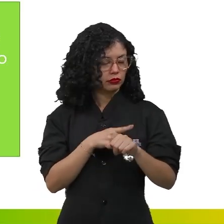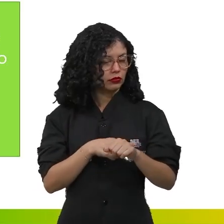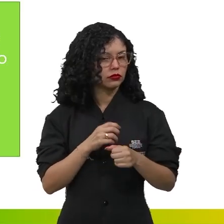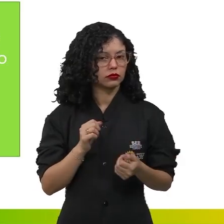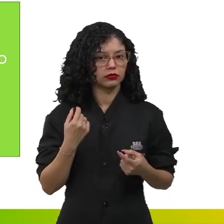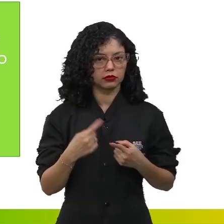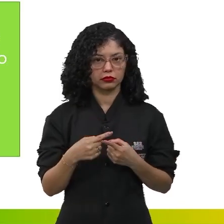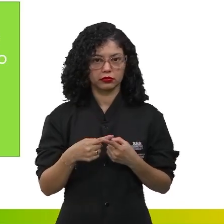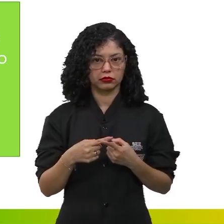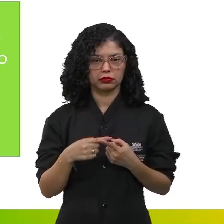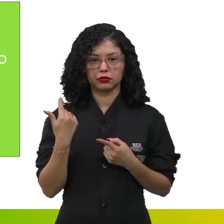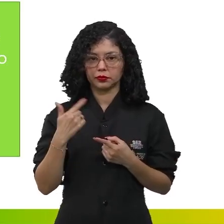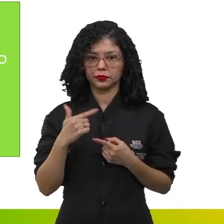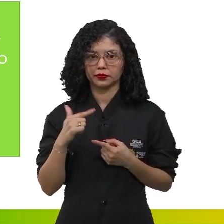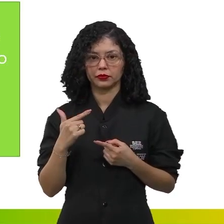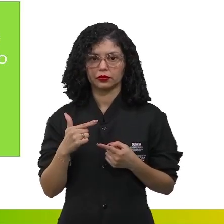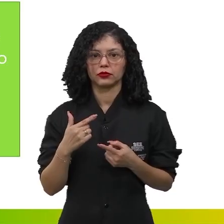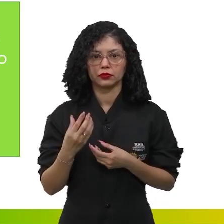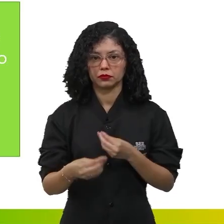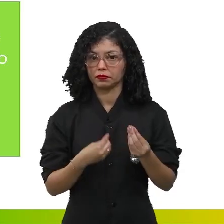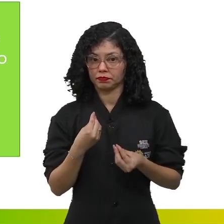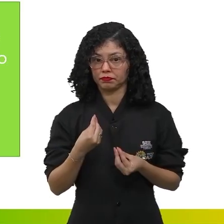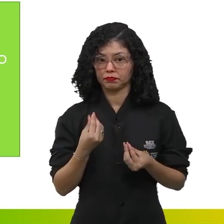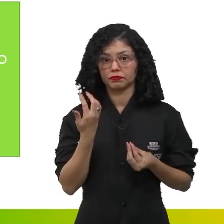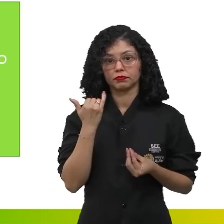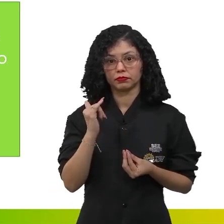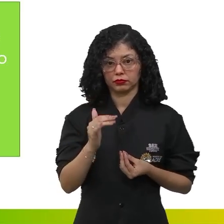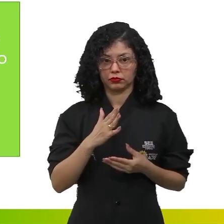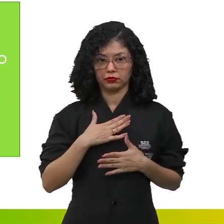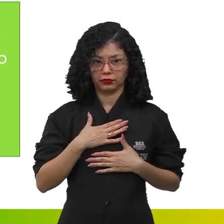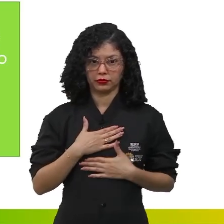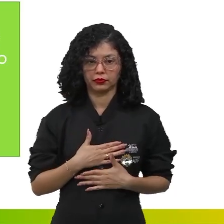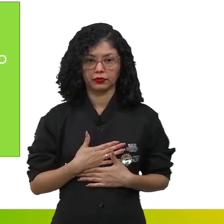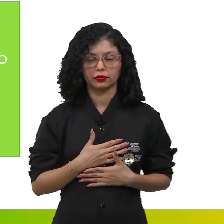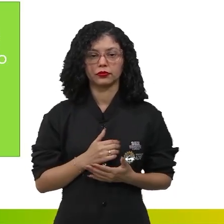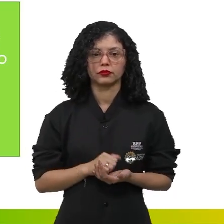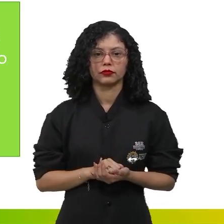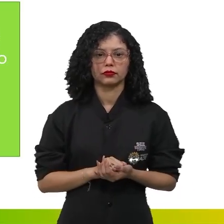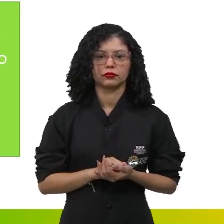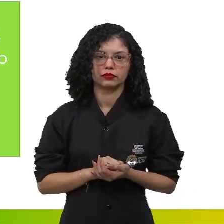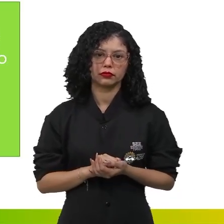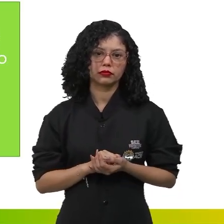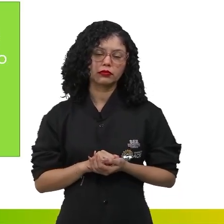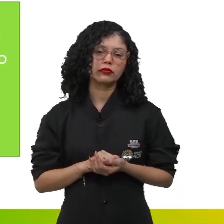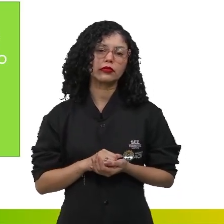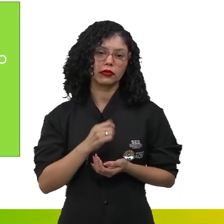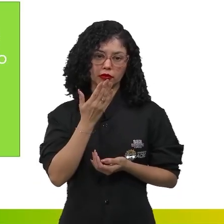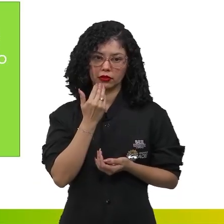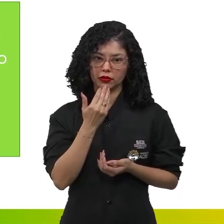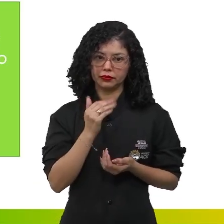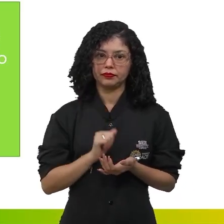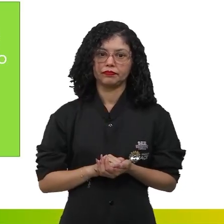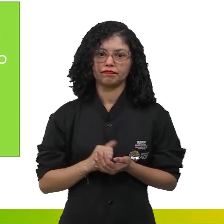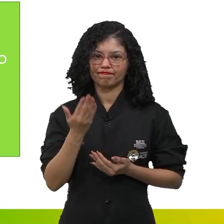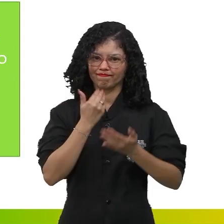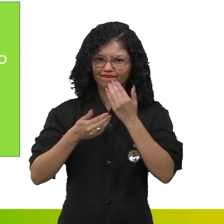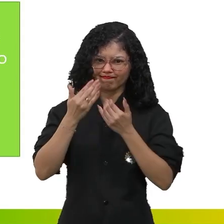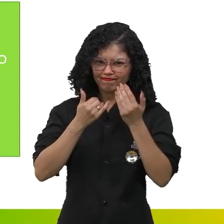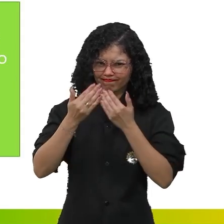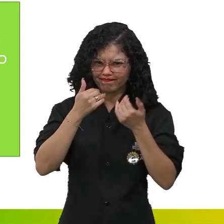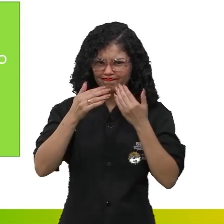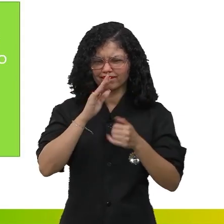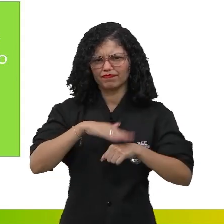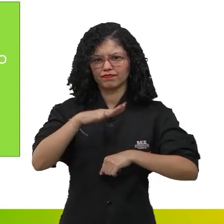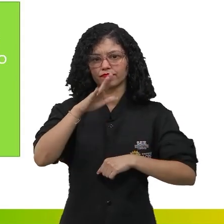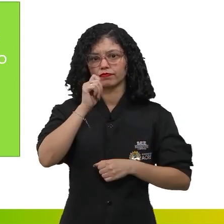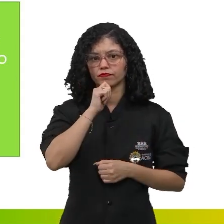satisfeito porque eu não vou ter aquilo como um efeito energético dentro do corpo. Também temos aqui transtorno de compulsão alimentar, comer